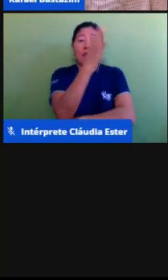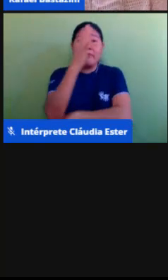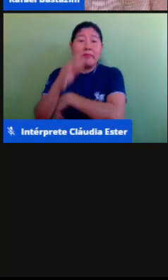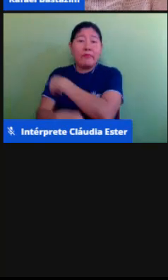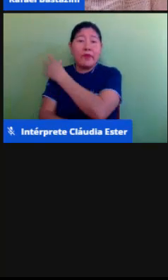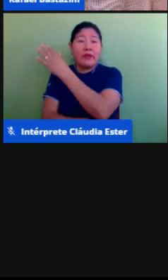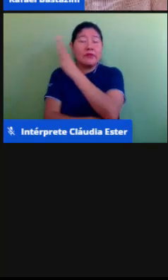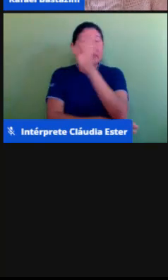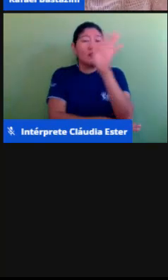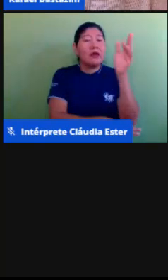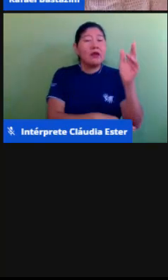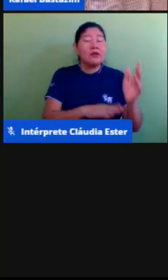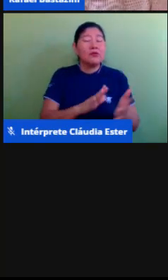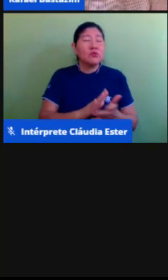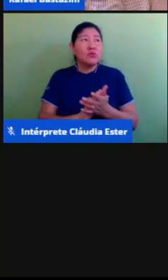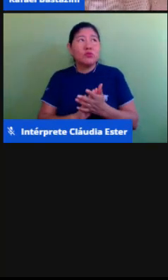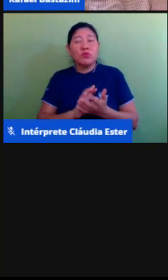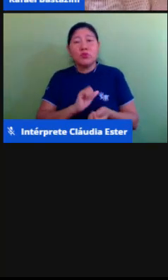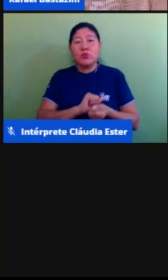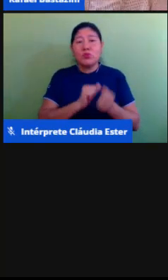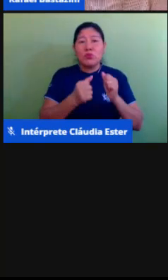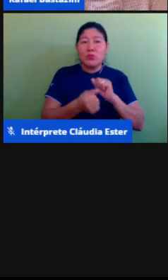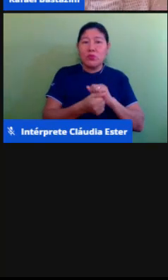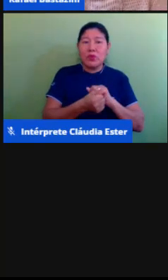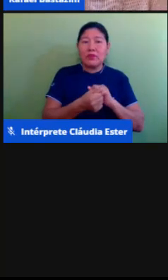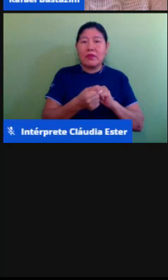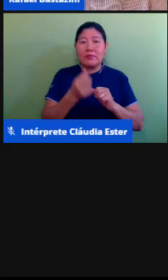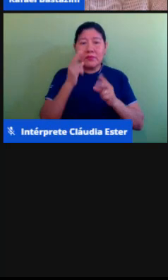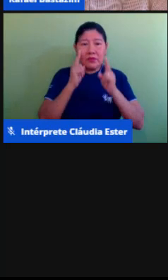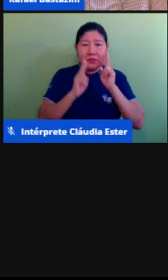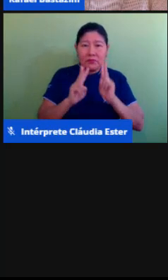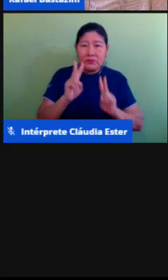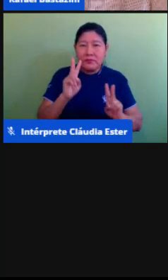seja, aquele tipo de paisagem